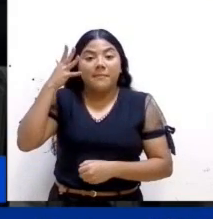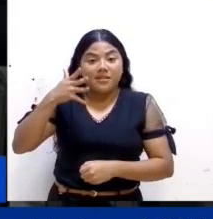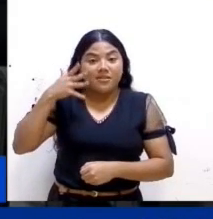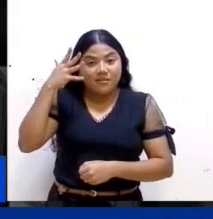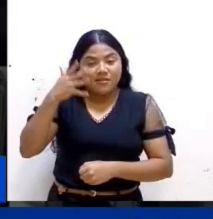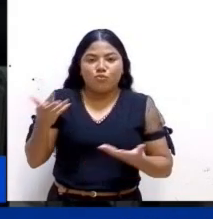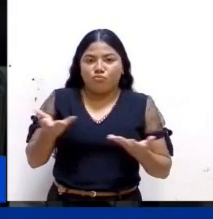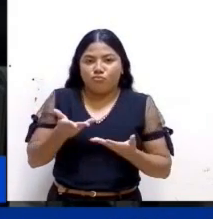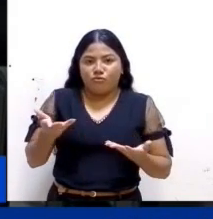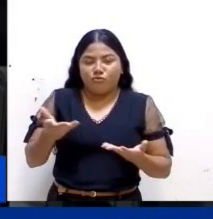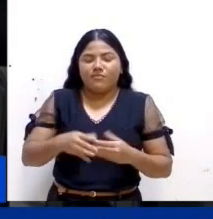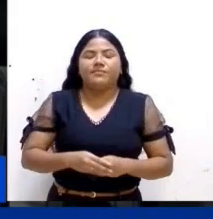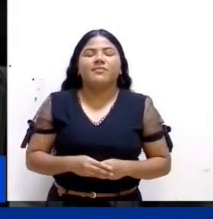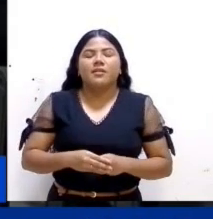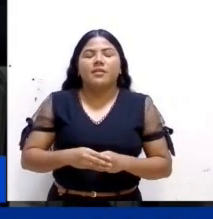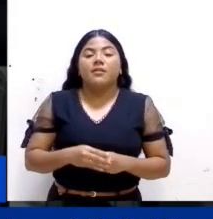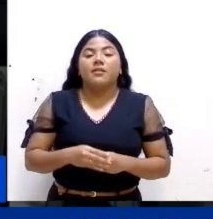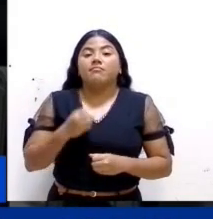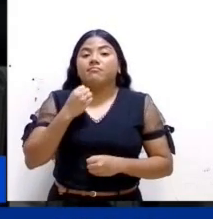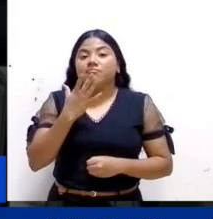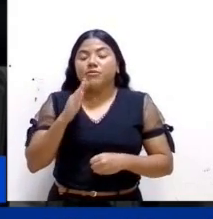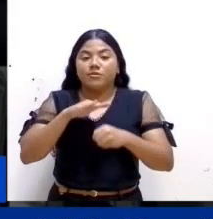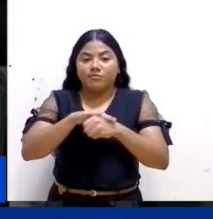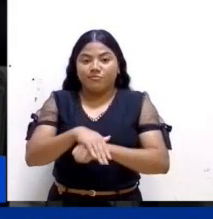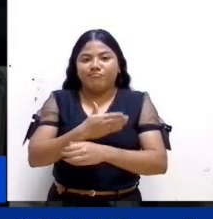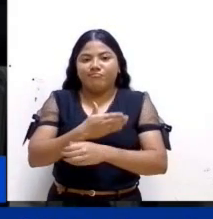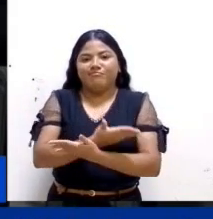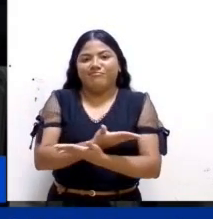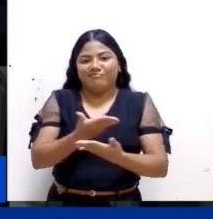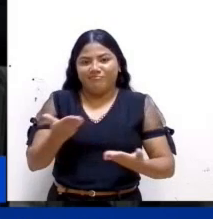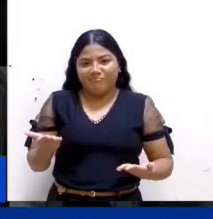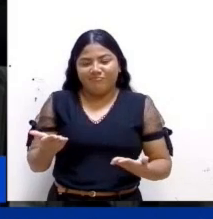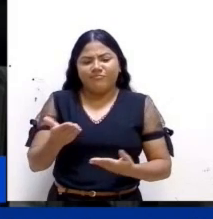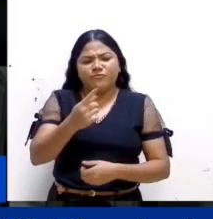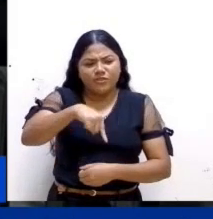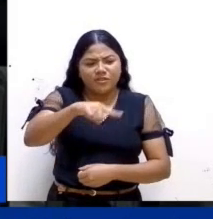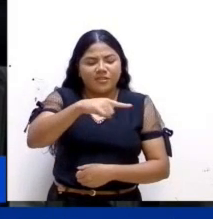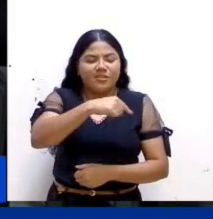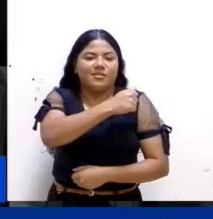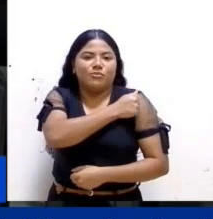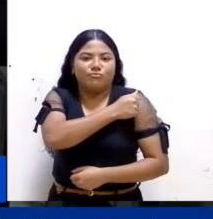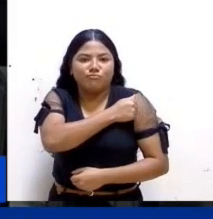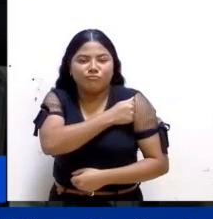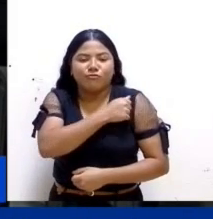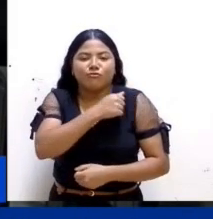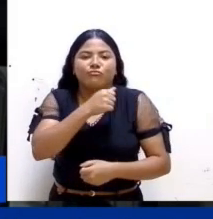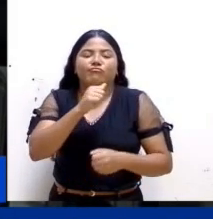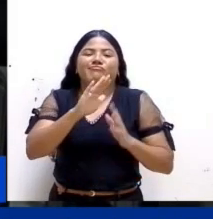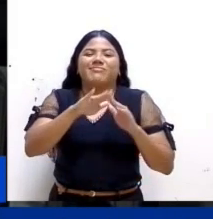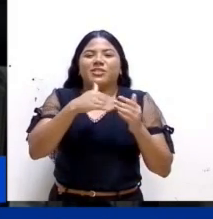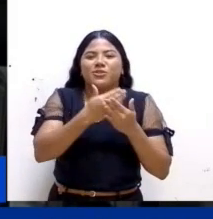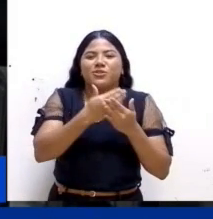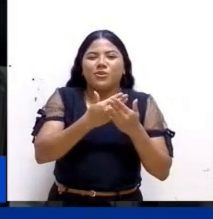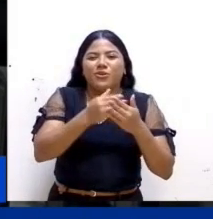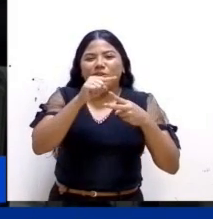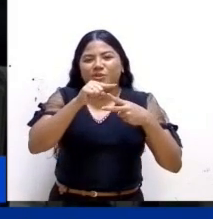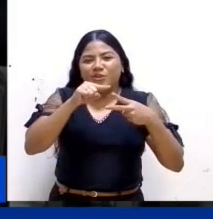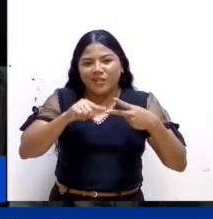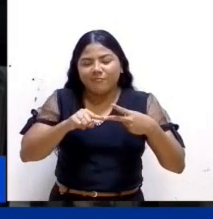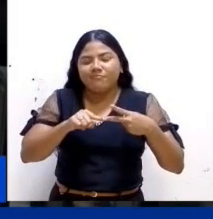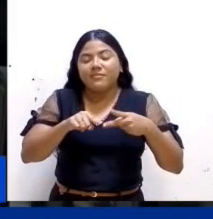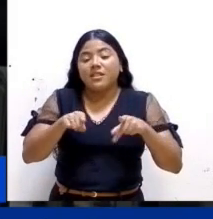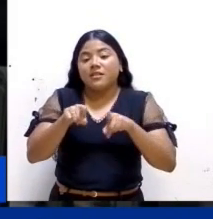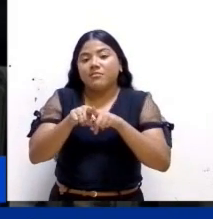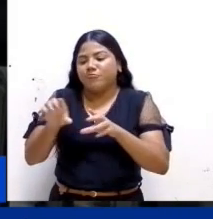Boa noite a todos, boa noite a todos os estudantes aqui da Escola Maria Neuza, coordenadora Maísa,